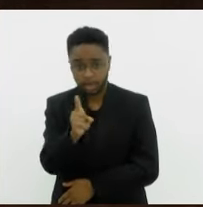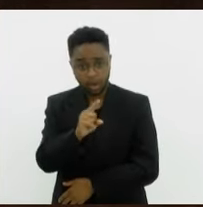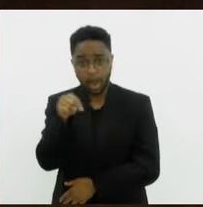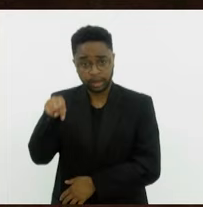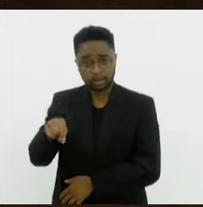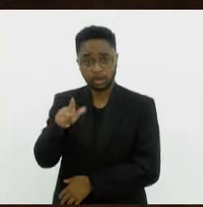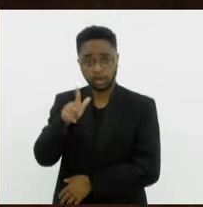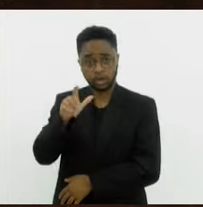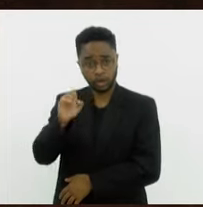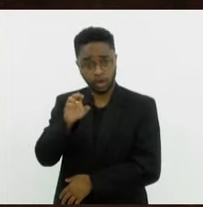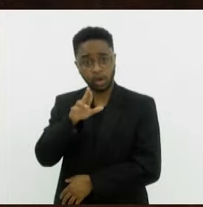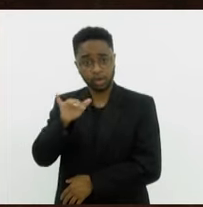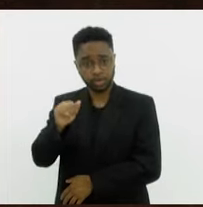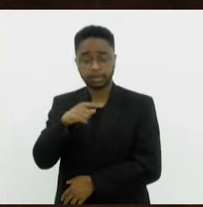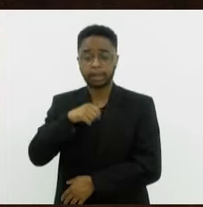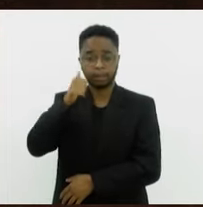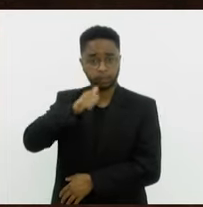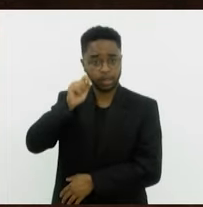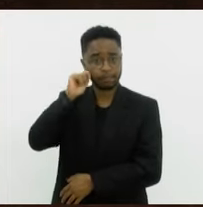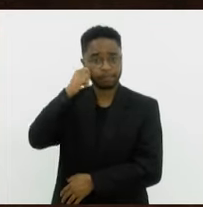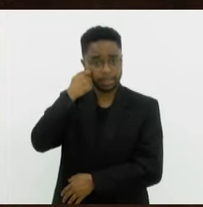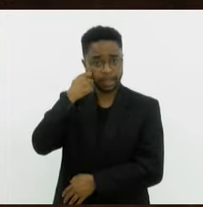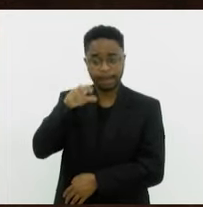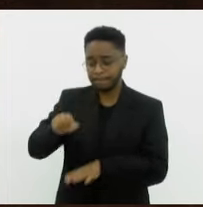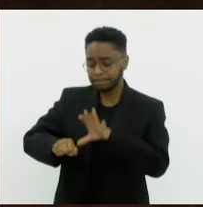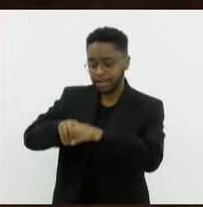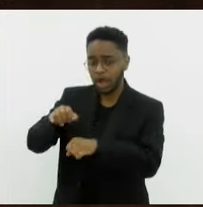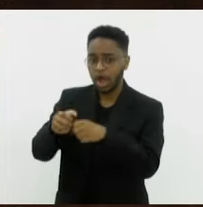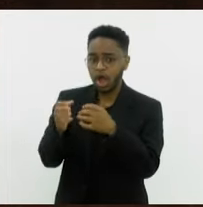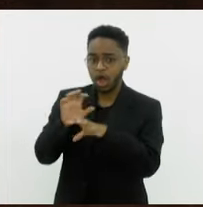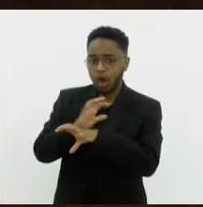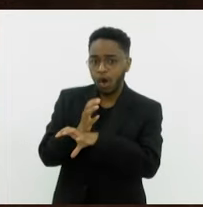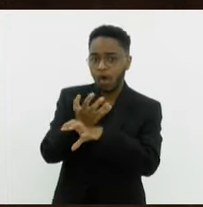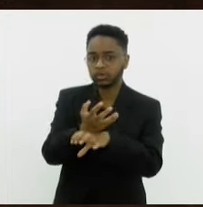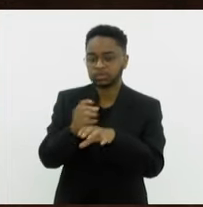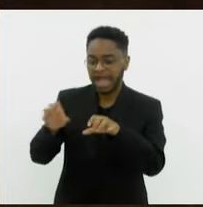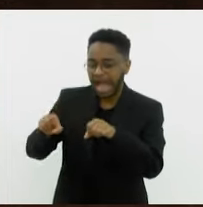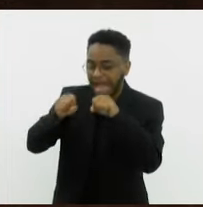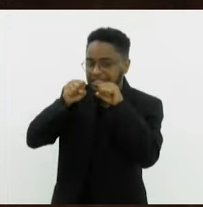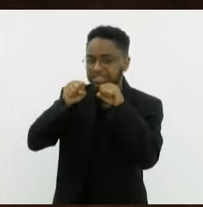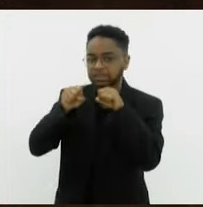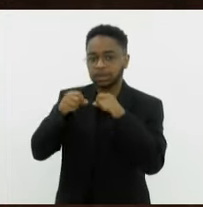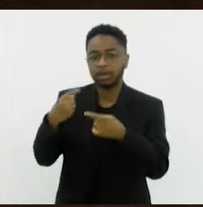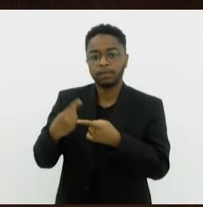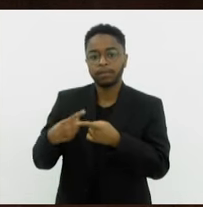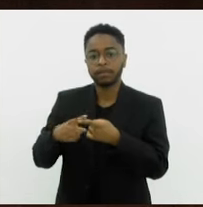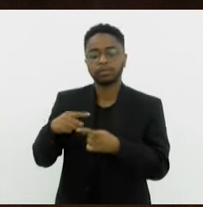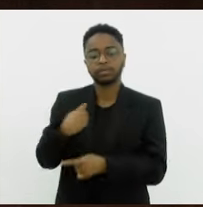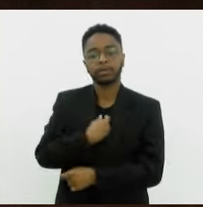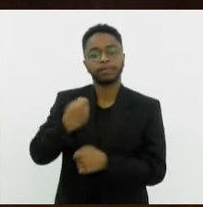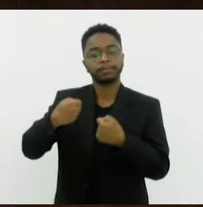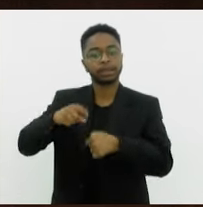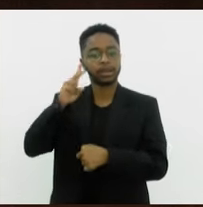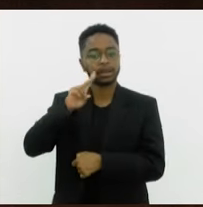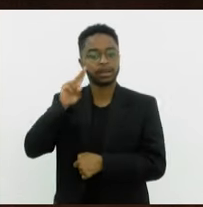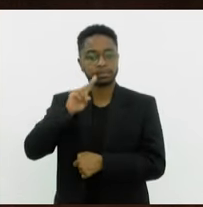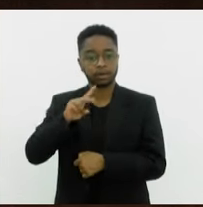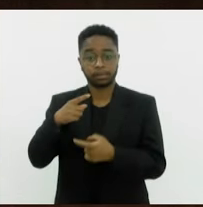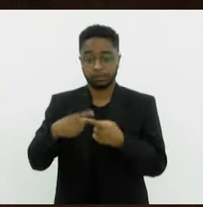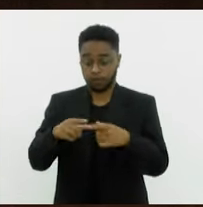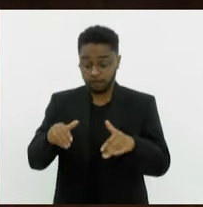Glória, mulheres negras catando ossos para roer. Porque a gente precisa lembrar, a